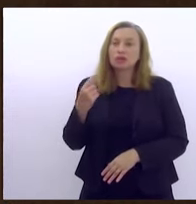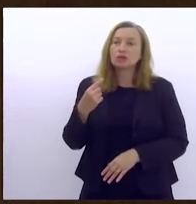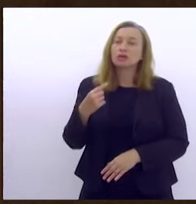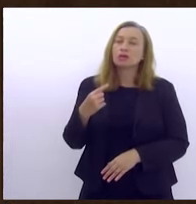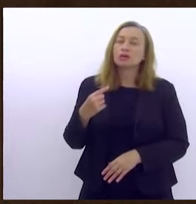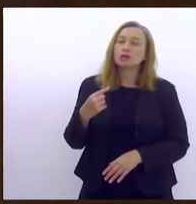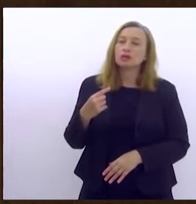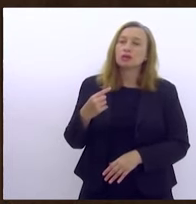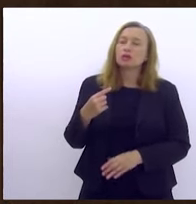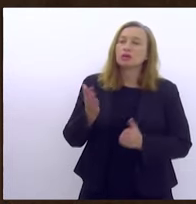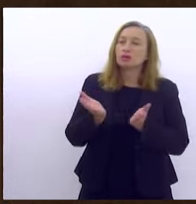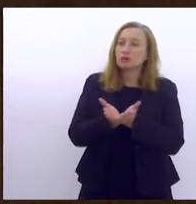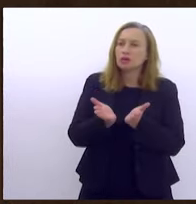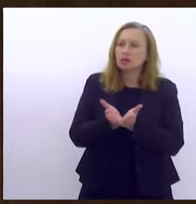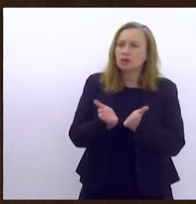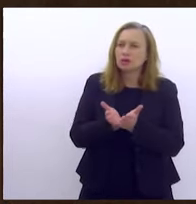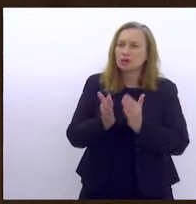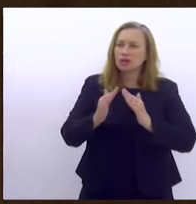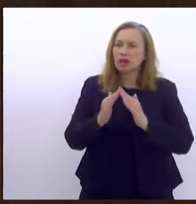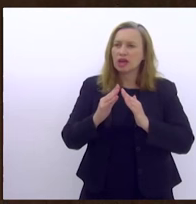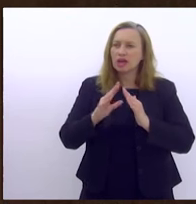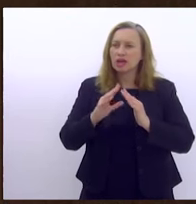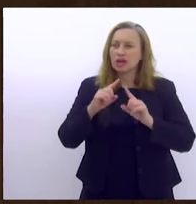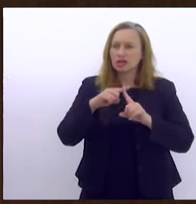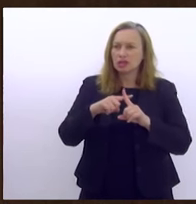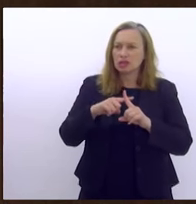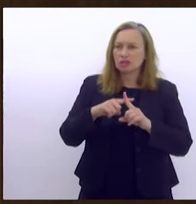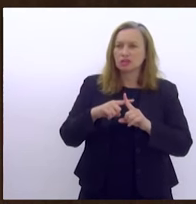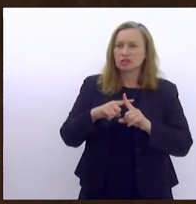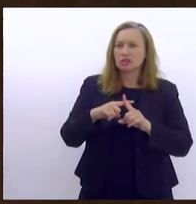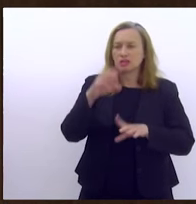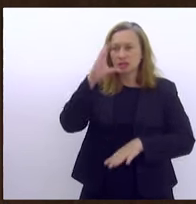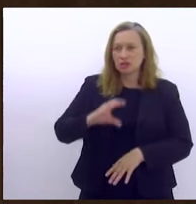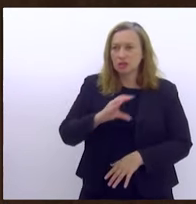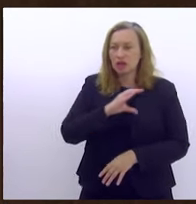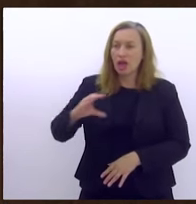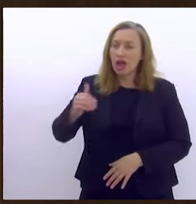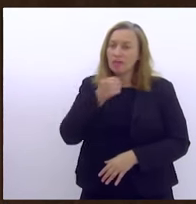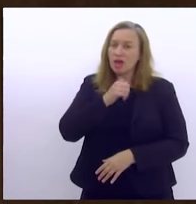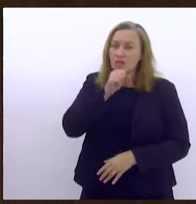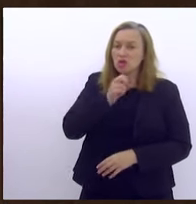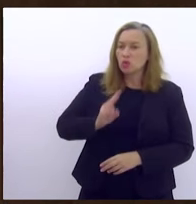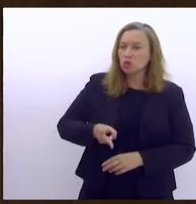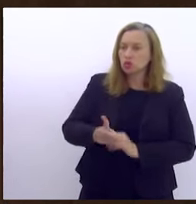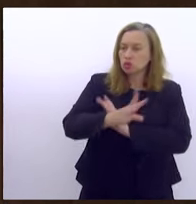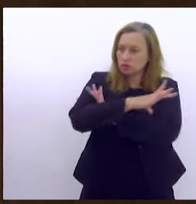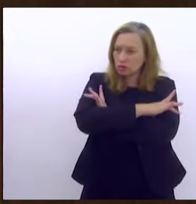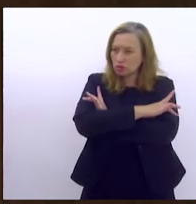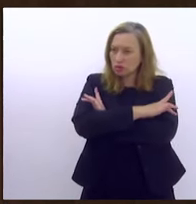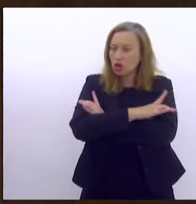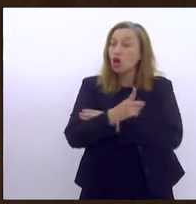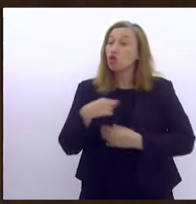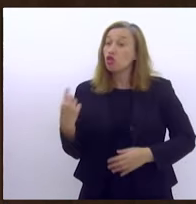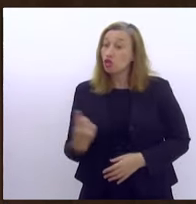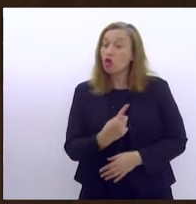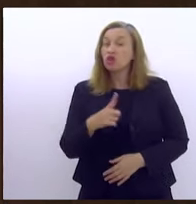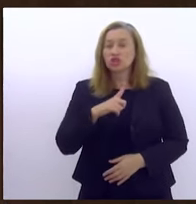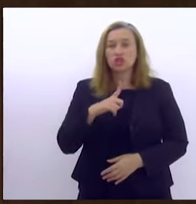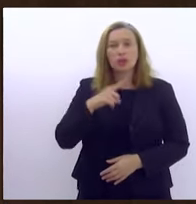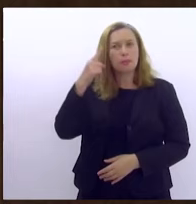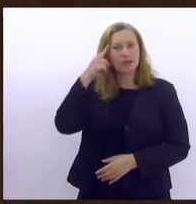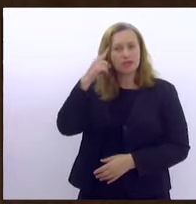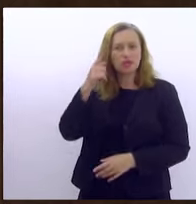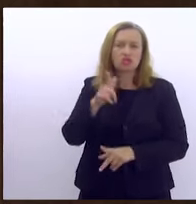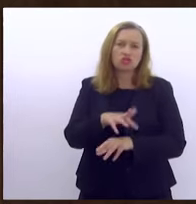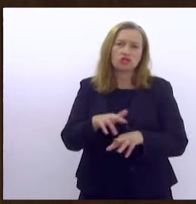Igreja Católica. E minha mãe continuou sendo do candomblé. E veja, e nós tínhamos pensamentos